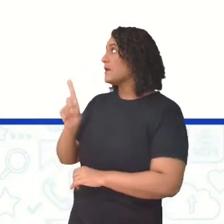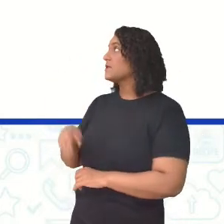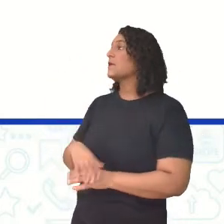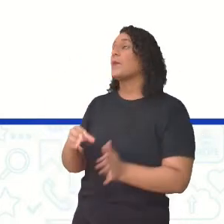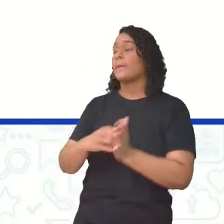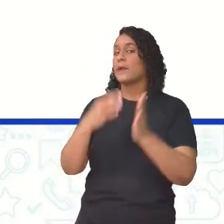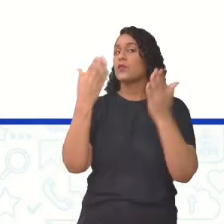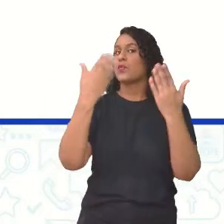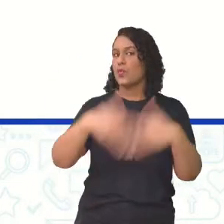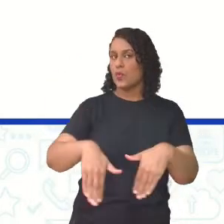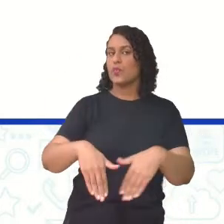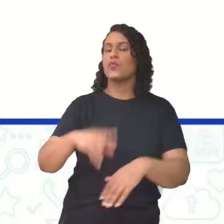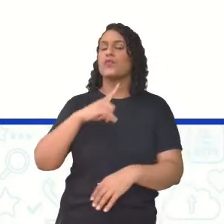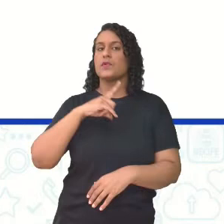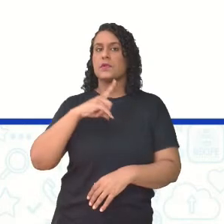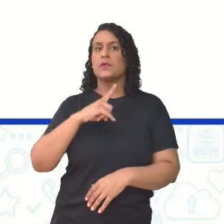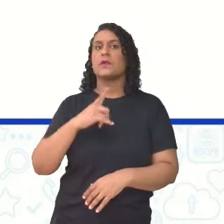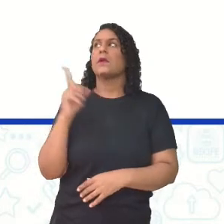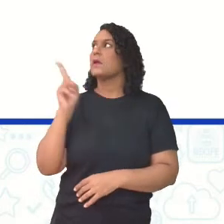nas provas, ele bota um texto